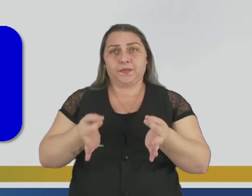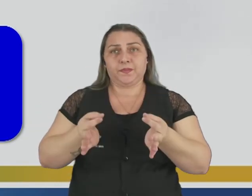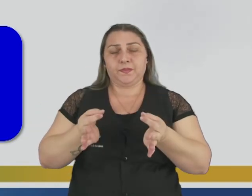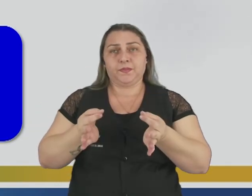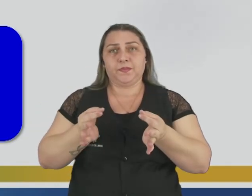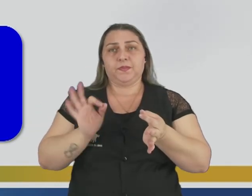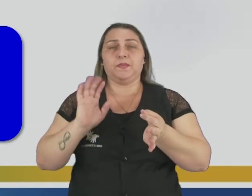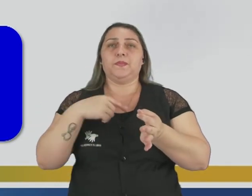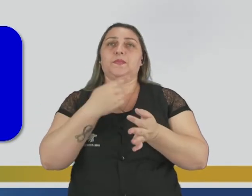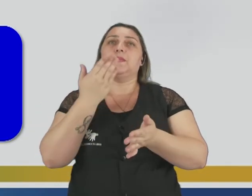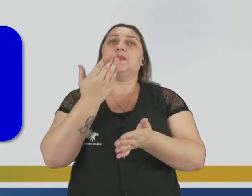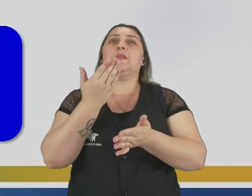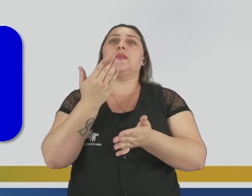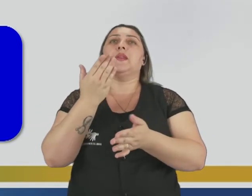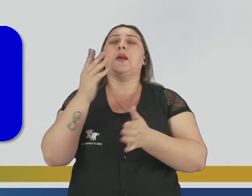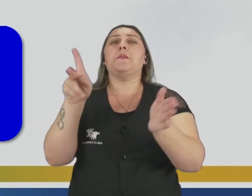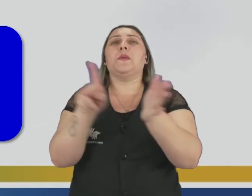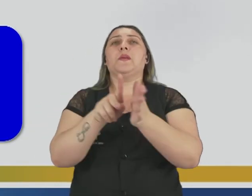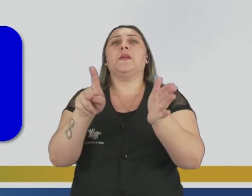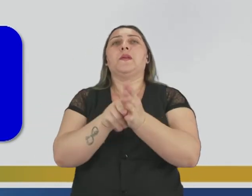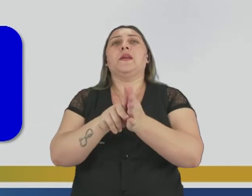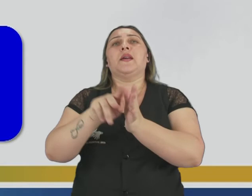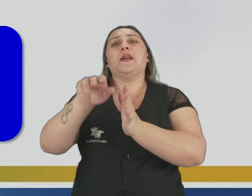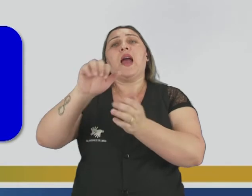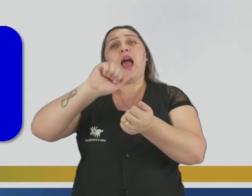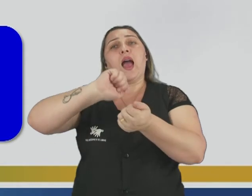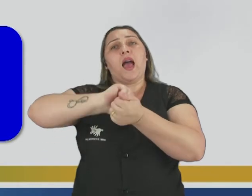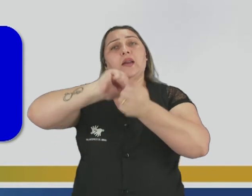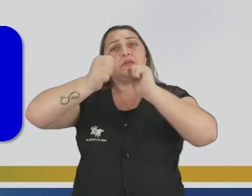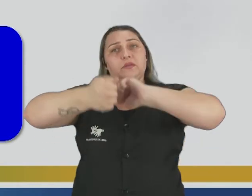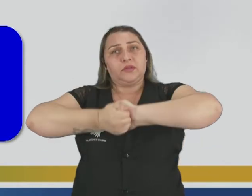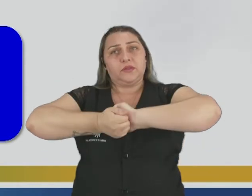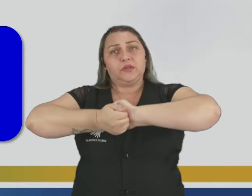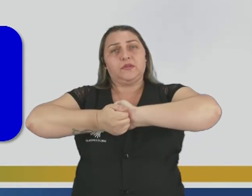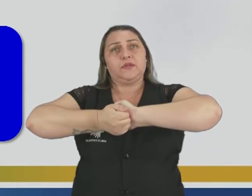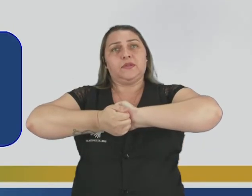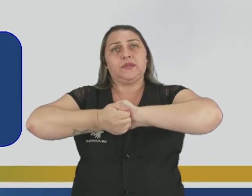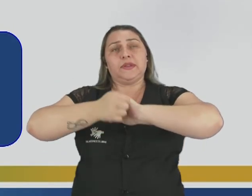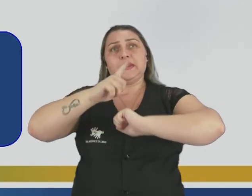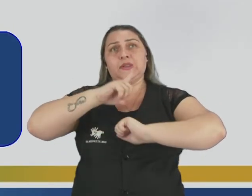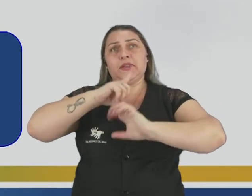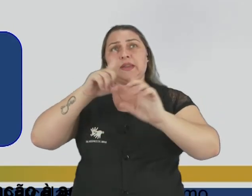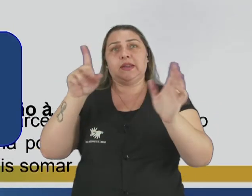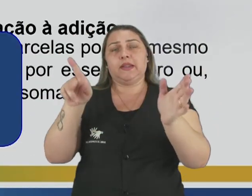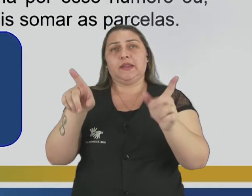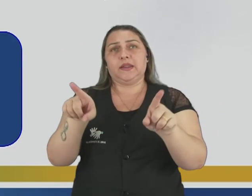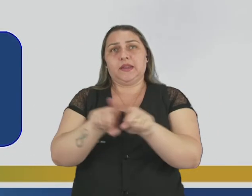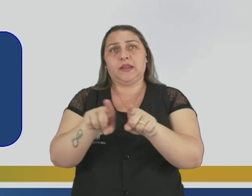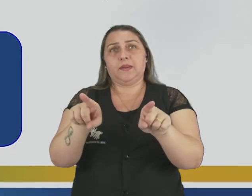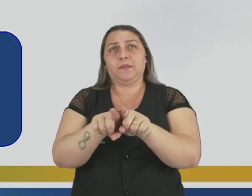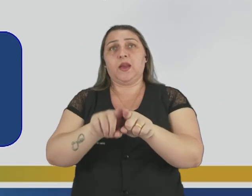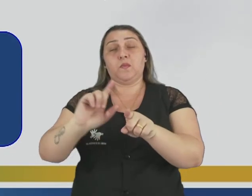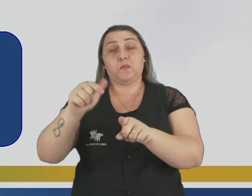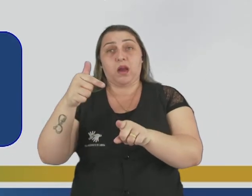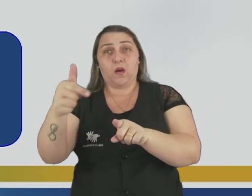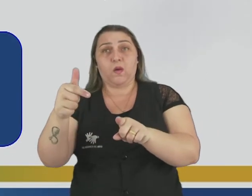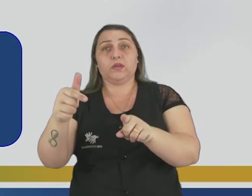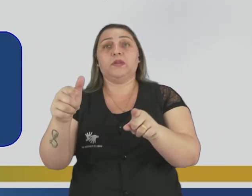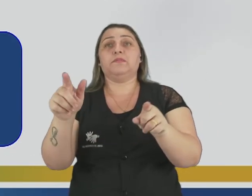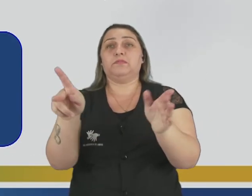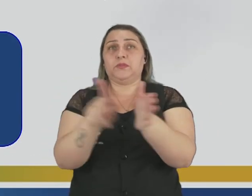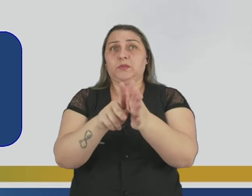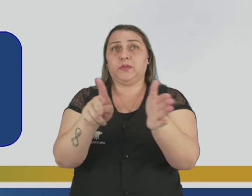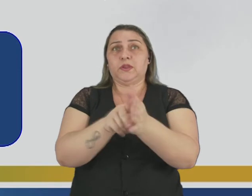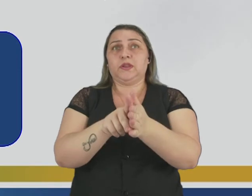certinho? E nós chamamos isso de uma propriedade associativa. Temos também uma outra